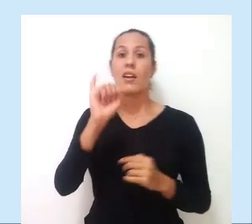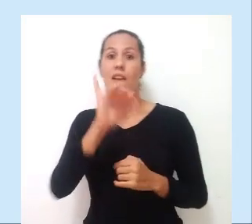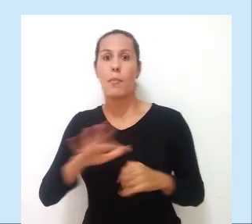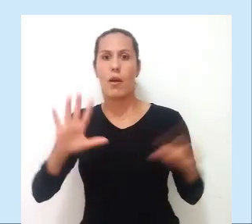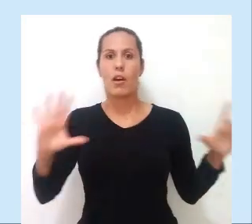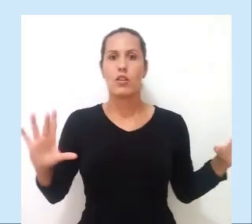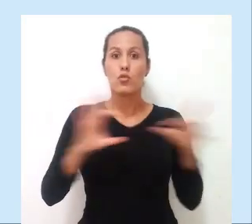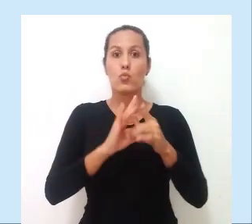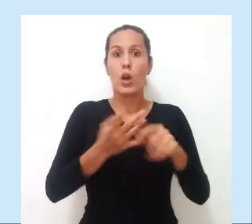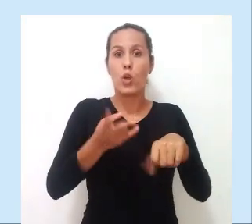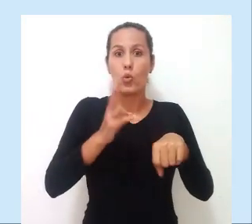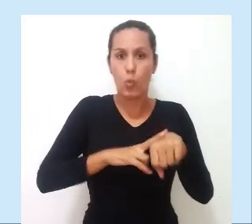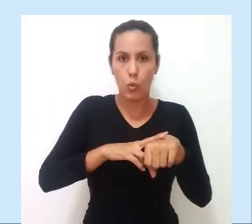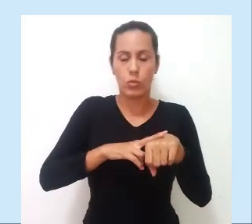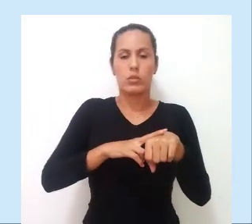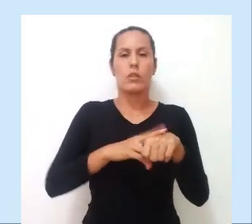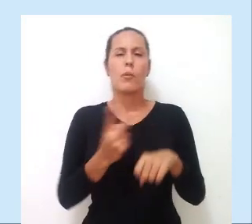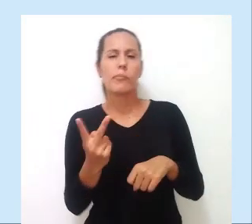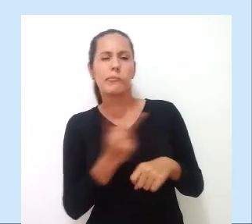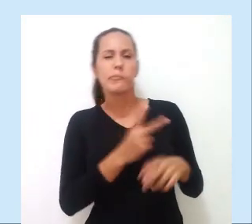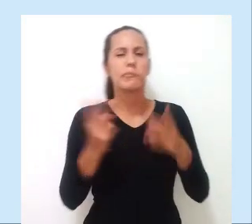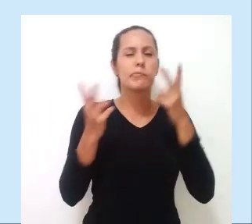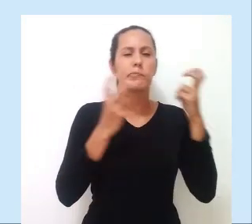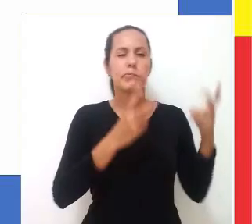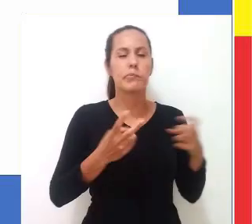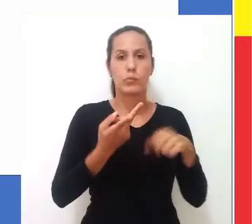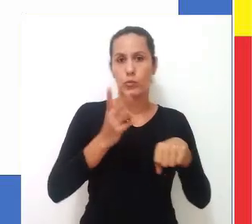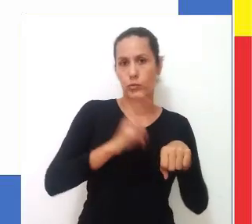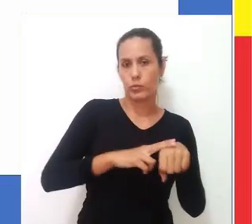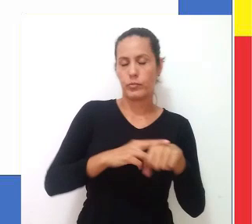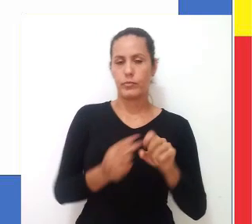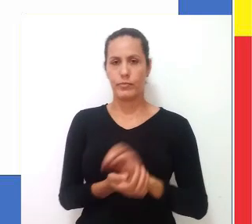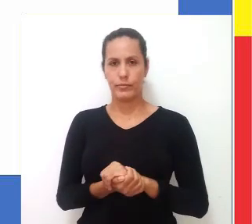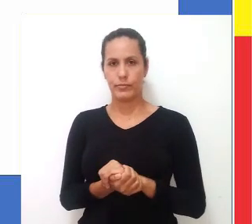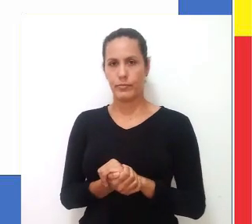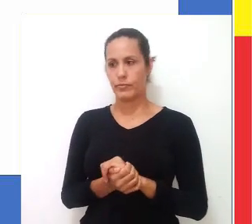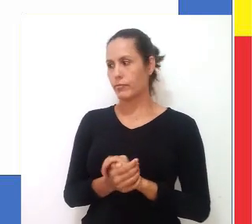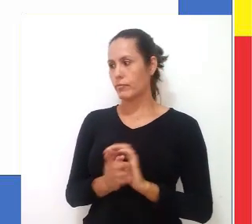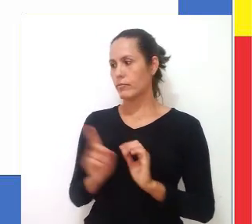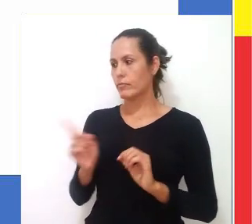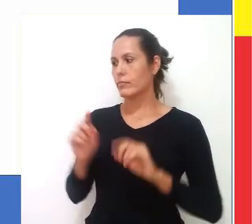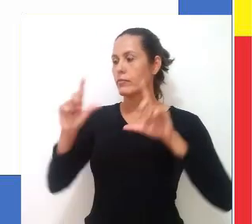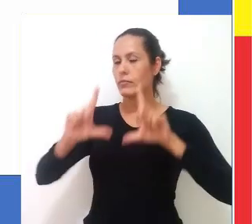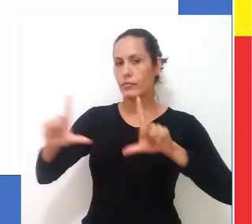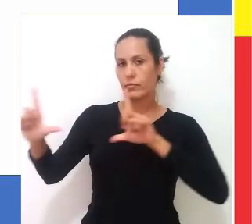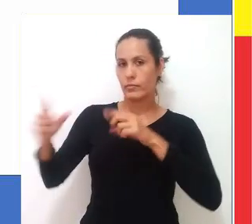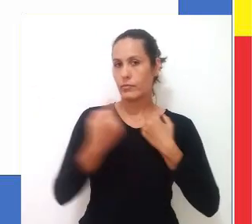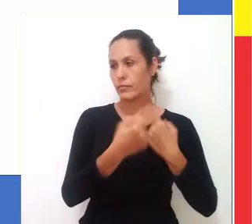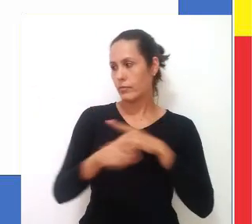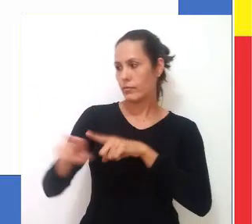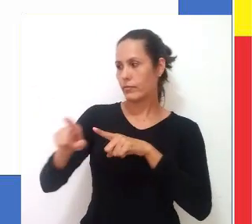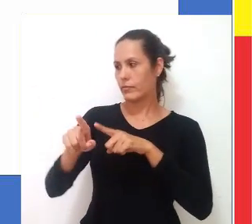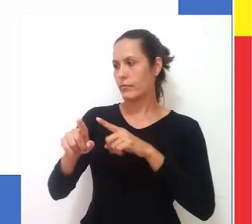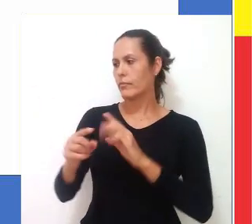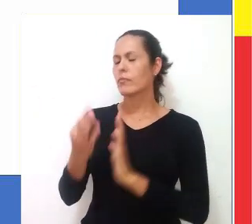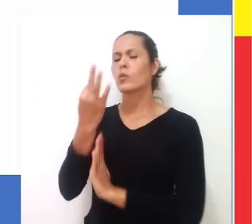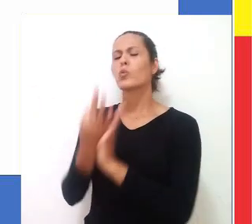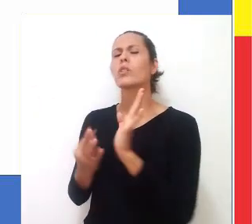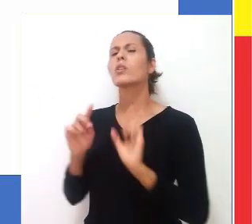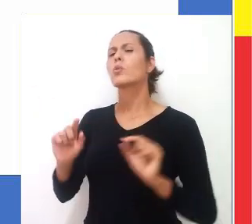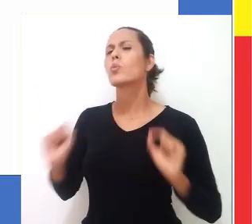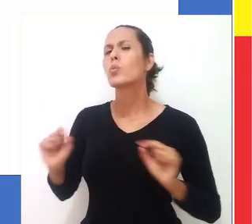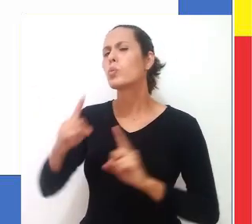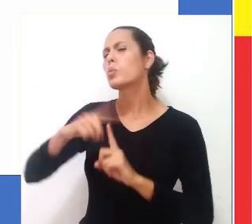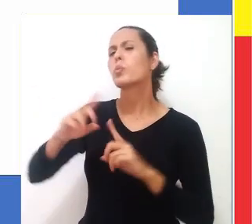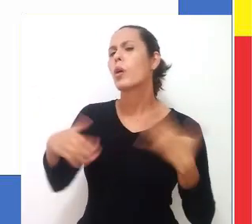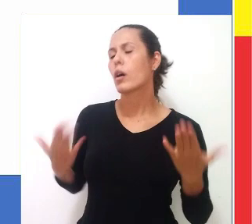não verbal também, eu vou analisar a situação. Aí na tela está o nosso challenge, então the test is, o texto é